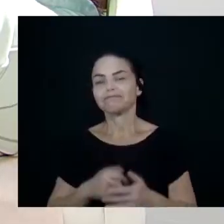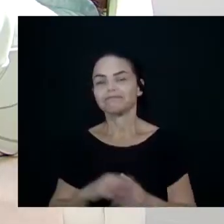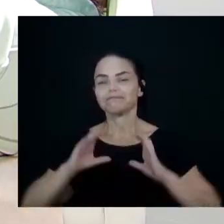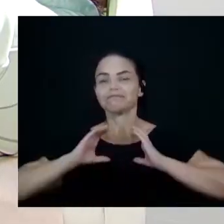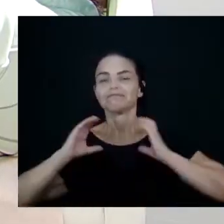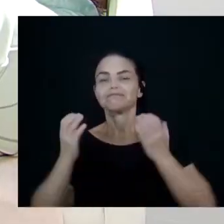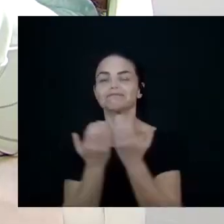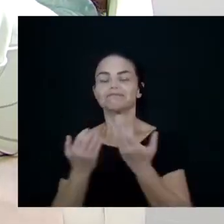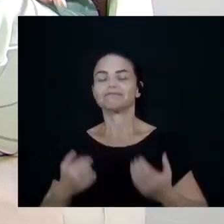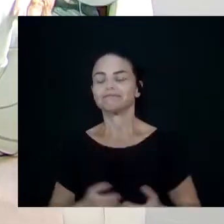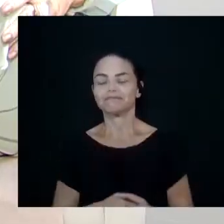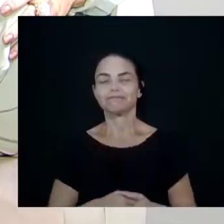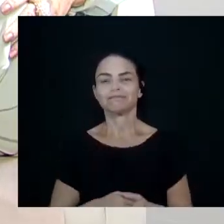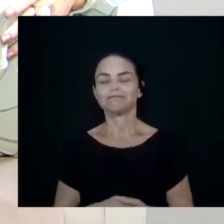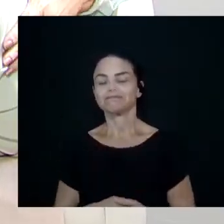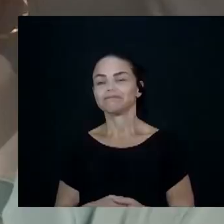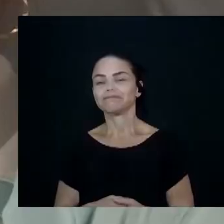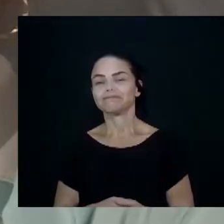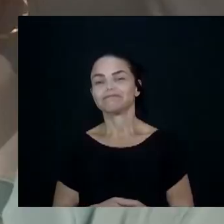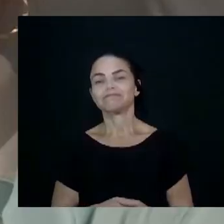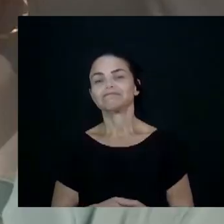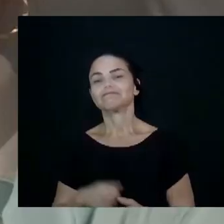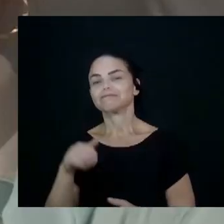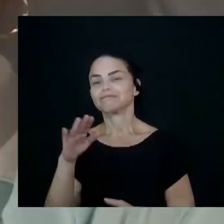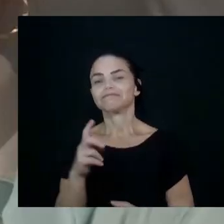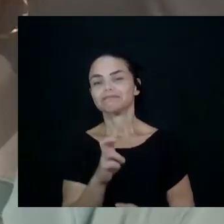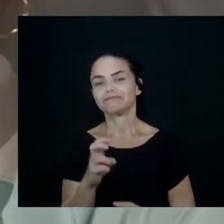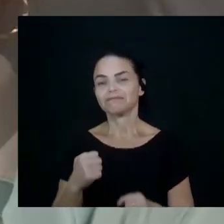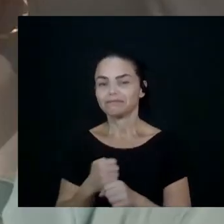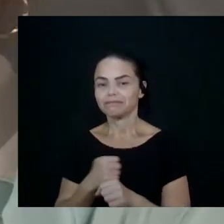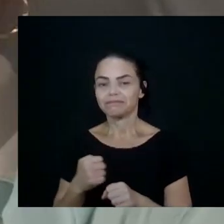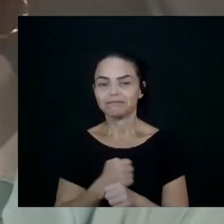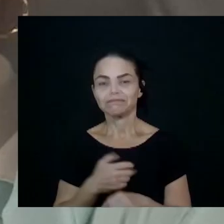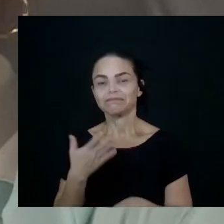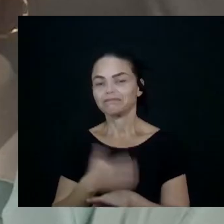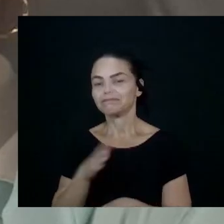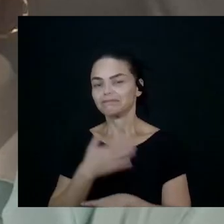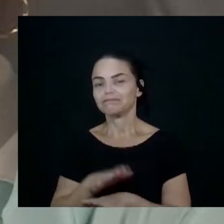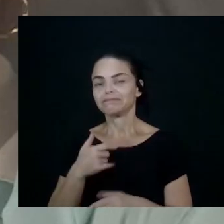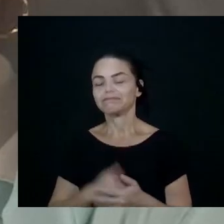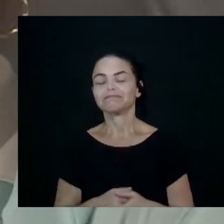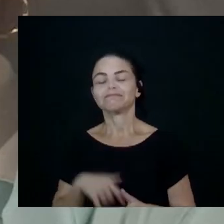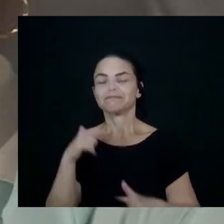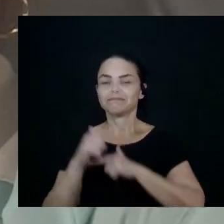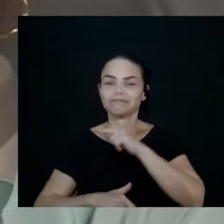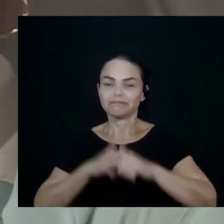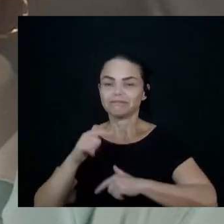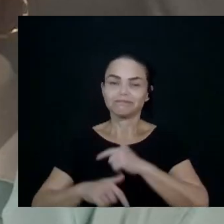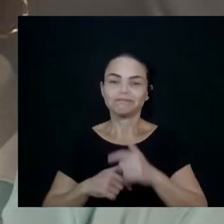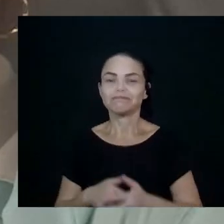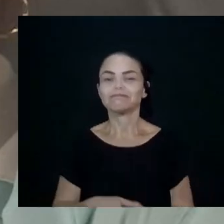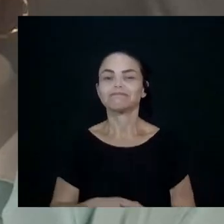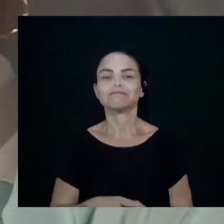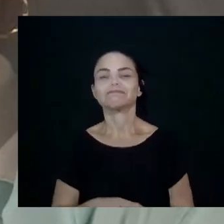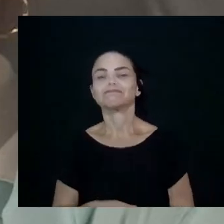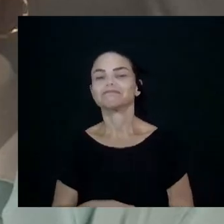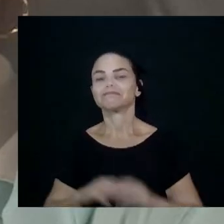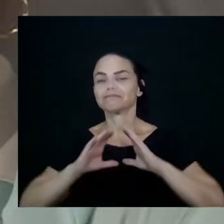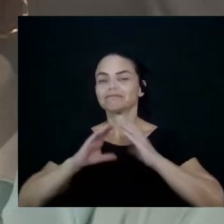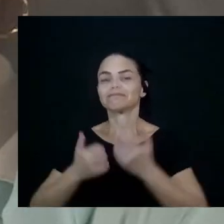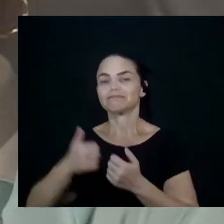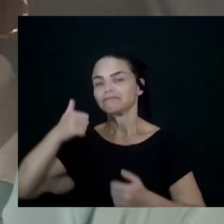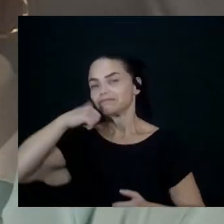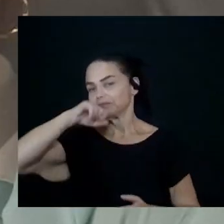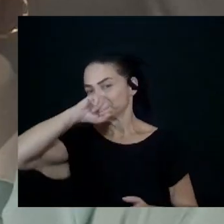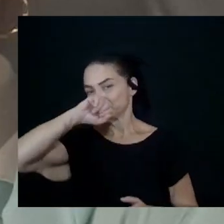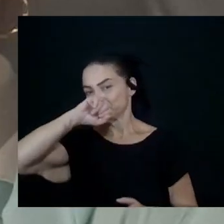chega à comunidade? Olha, faz mais de 5 anos que a gente participa, trabalha junto. A